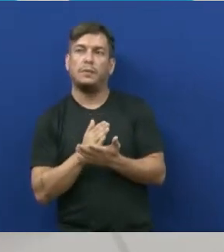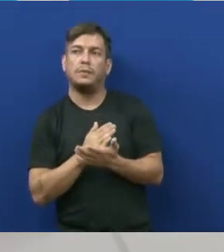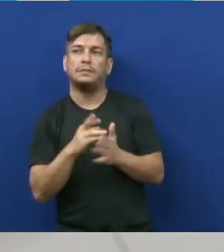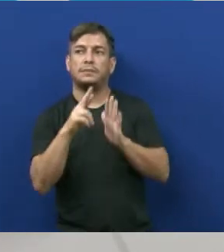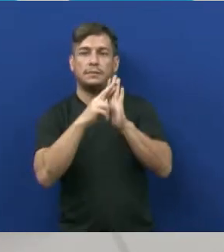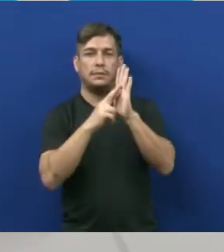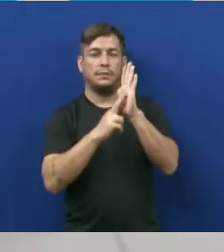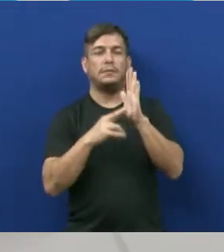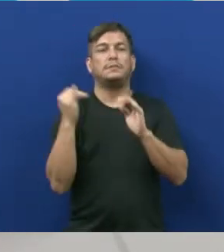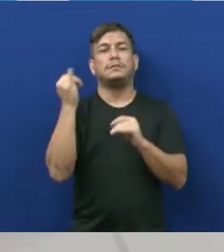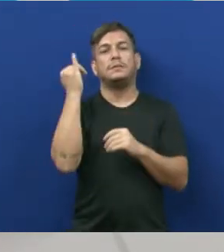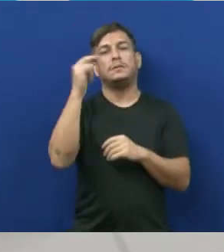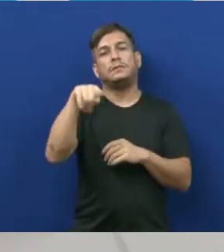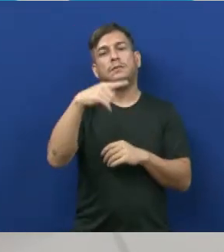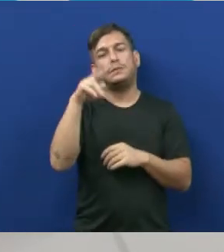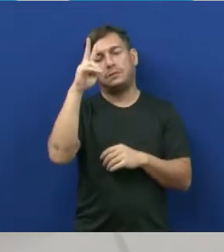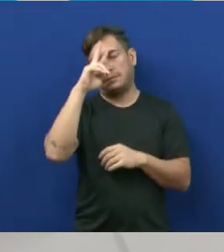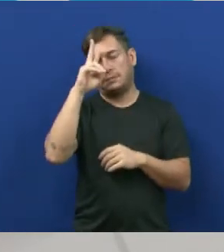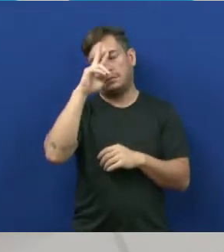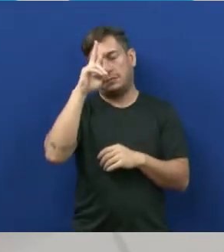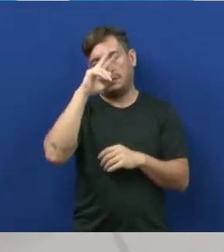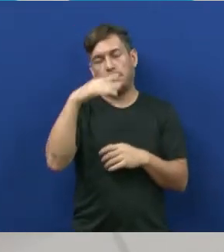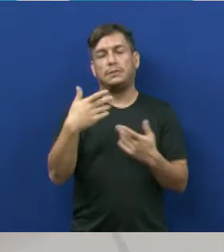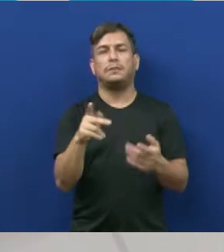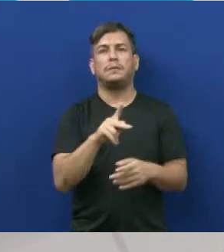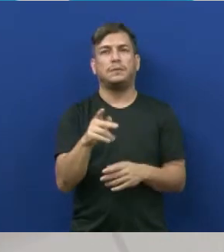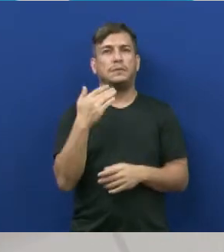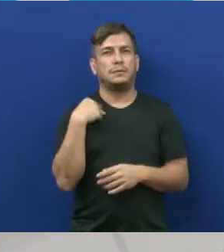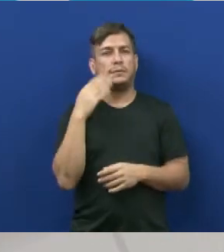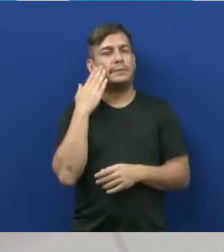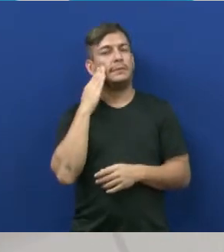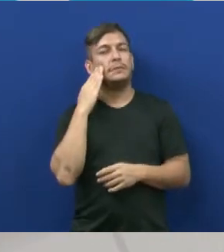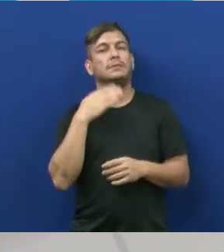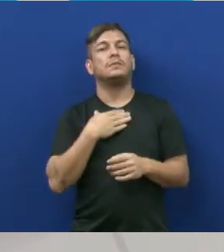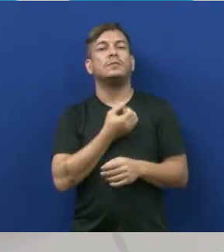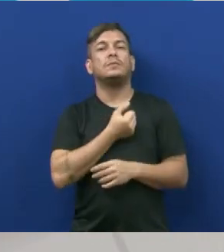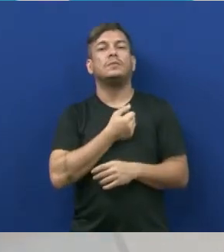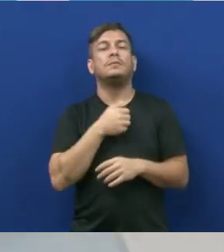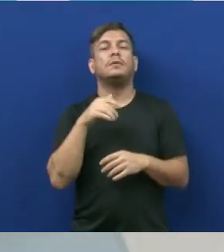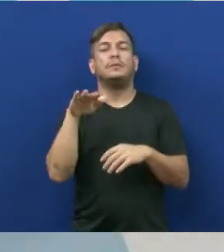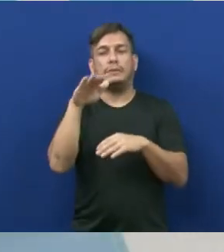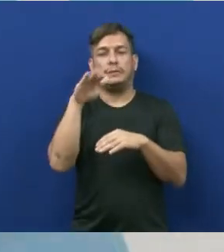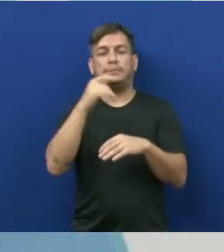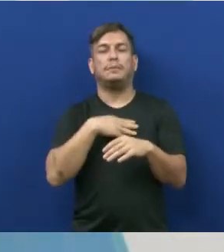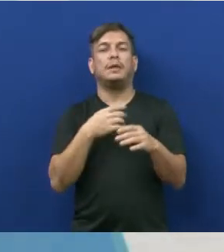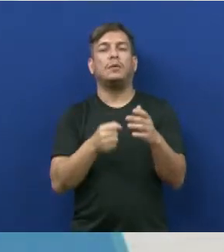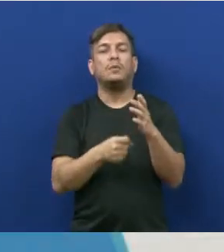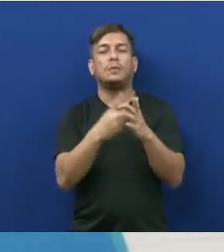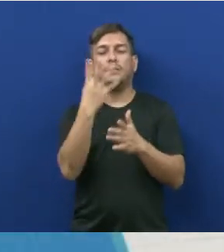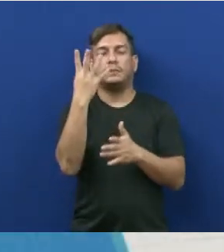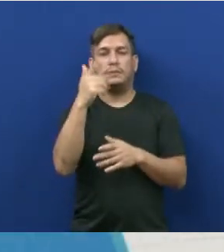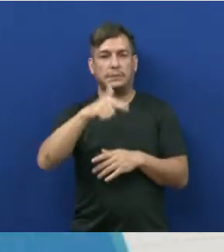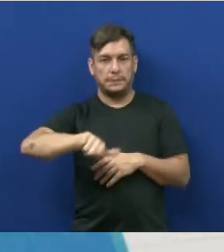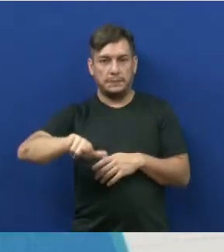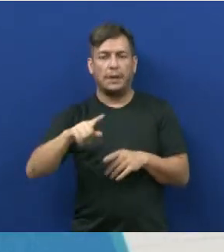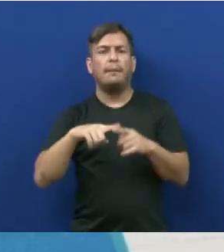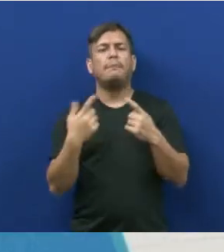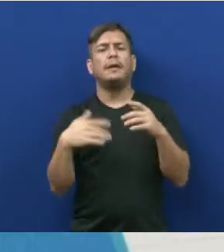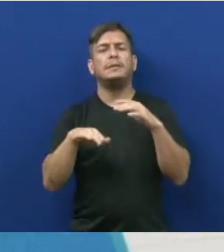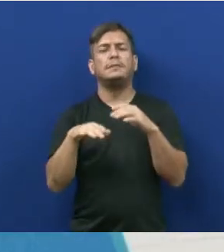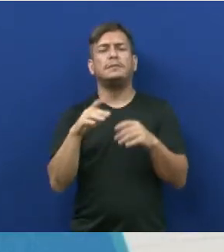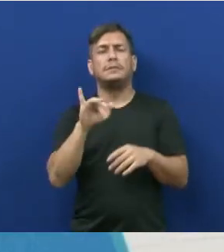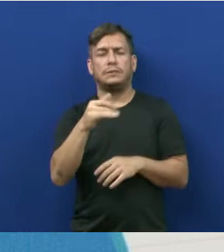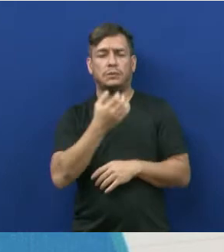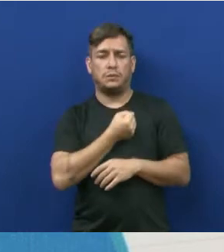vocês lembrarem. Professora, entendi. O número de cima é quantas vezes ele se repete? Sim. Mas e se esse númerozinho de cima